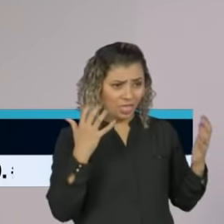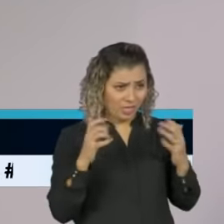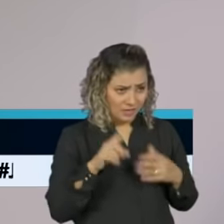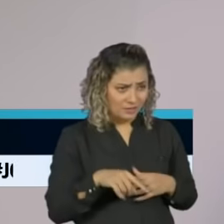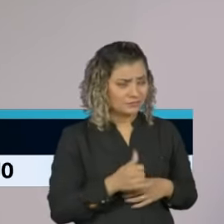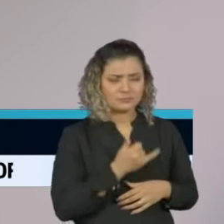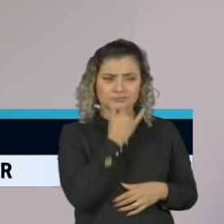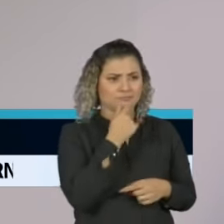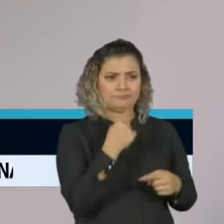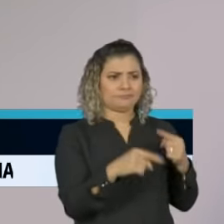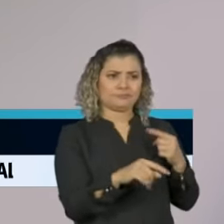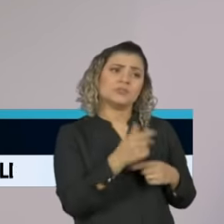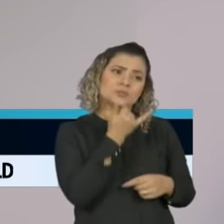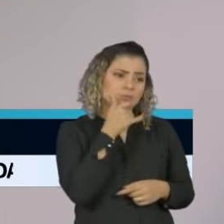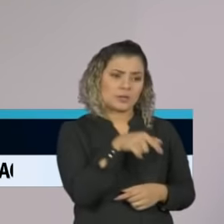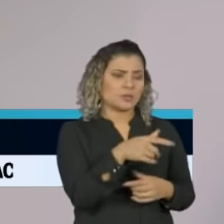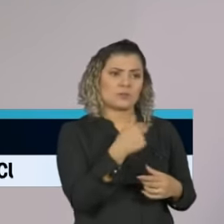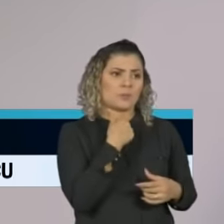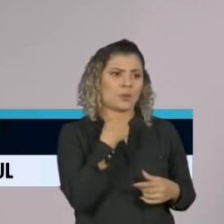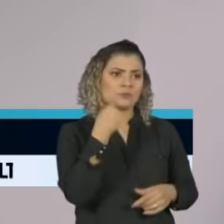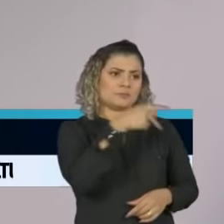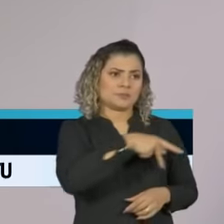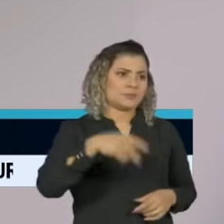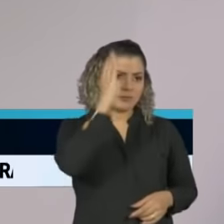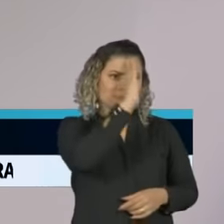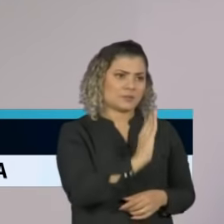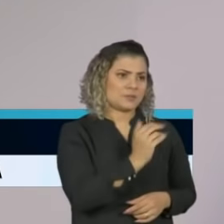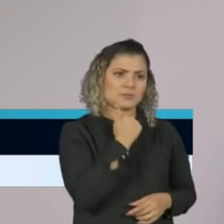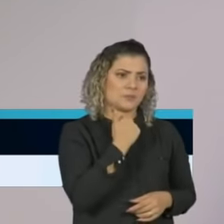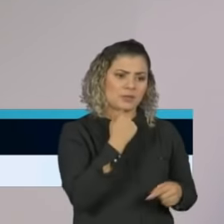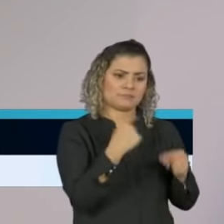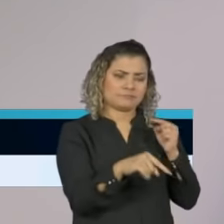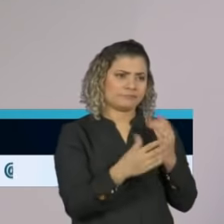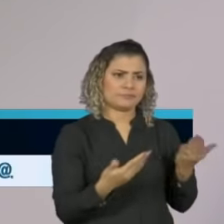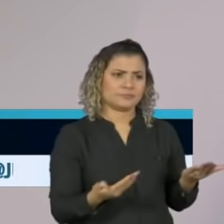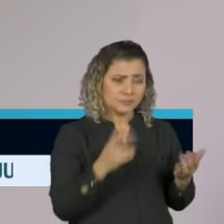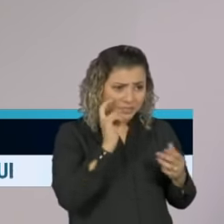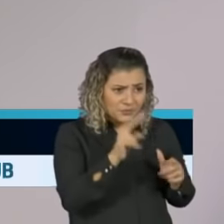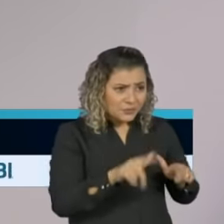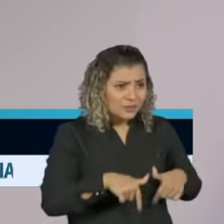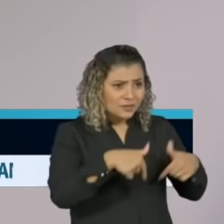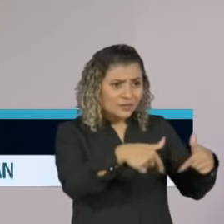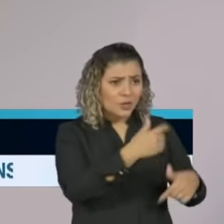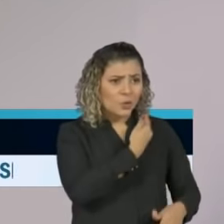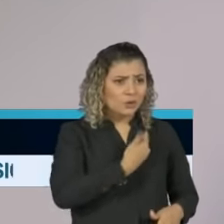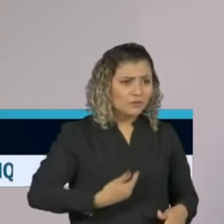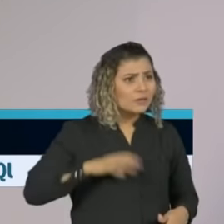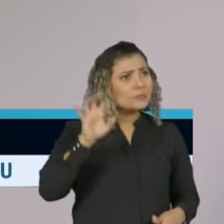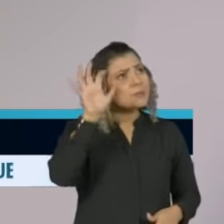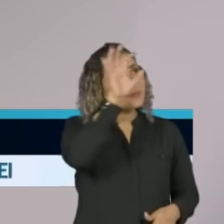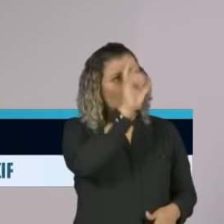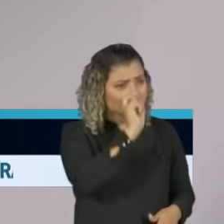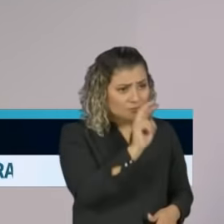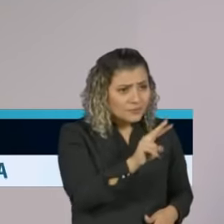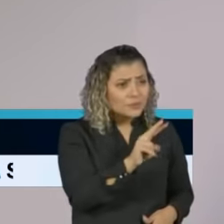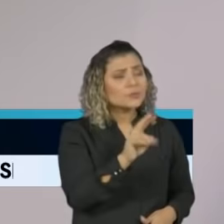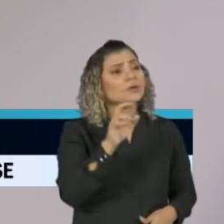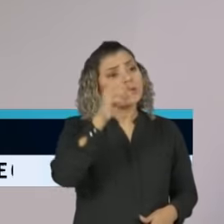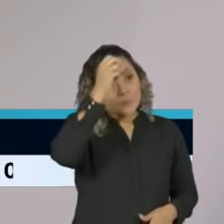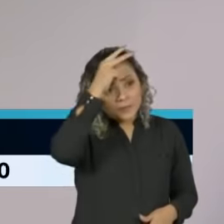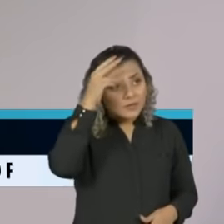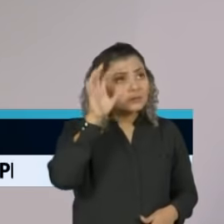assim, não dá para ser presidente da República do Brasil. O que nós vemos agora, com essa iniciativa dos governadores, eles tomando iniciativas, é